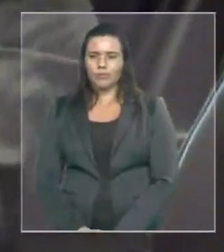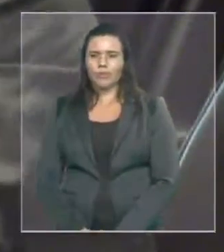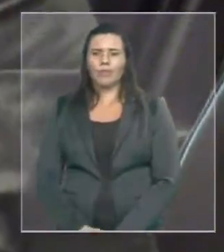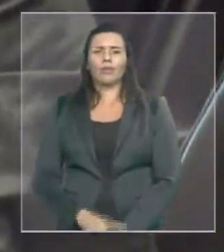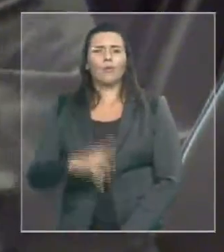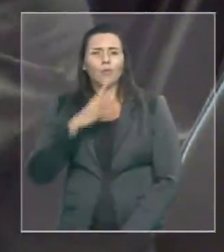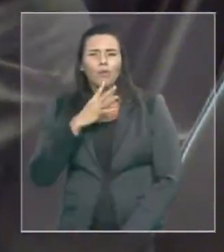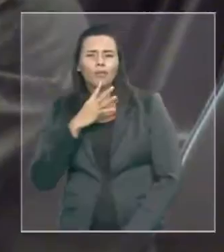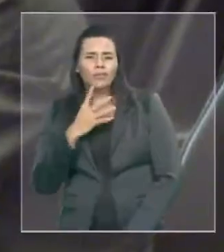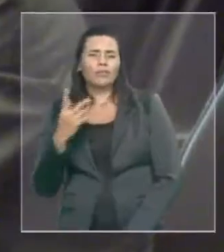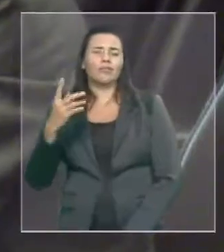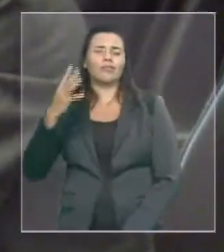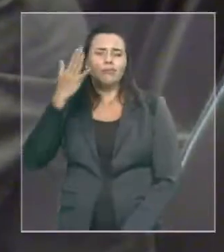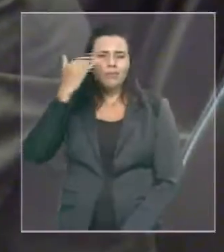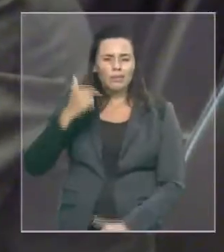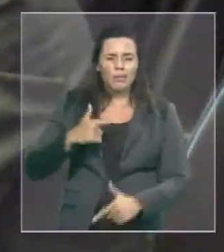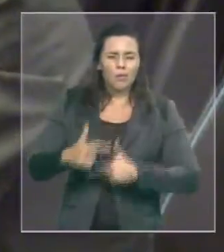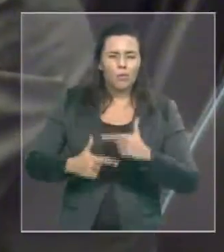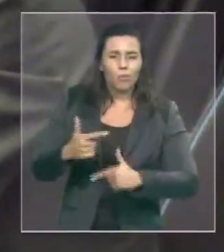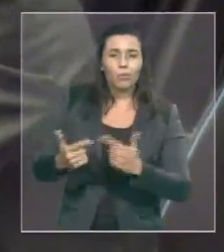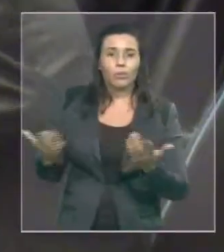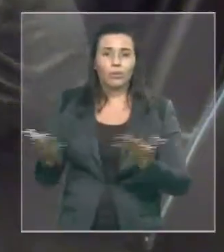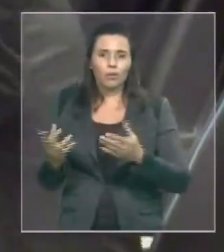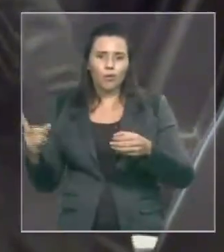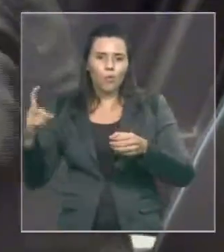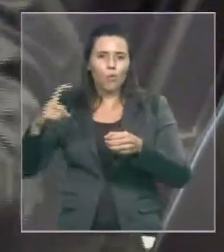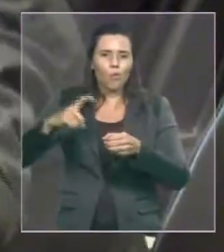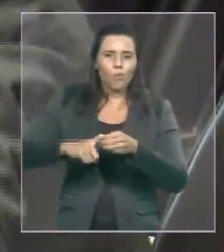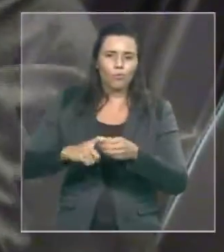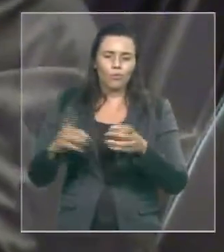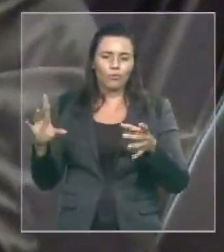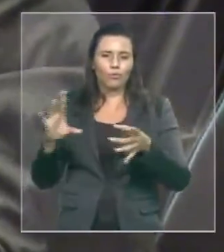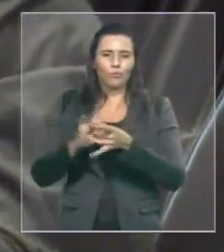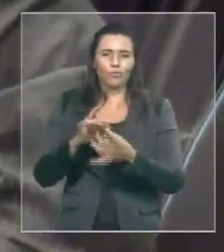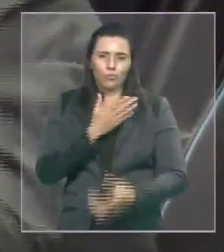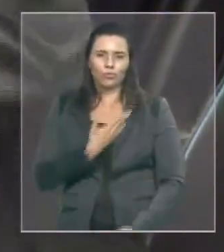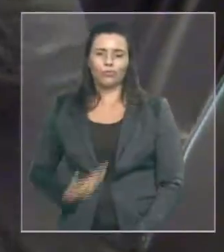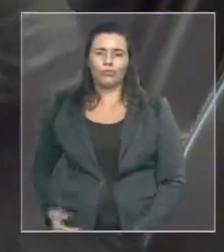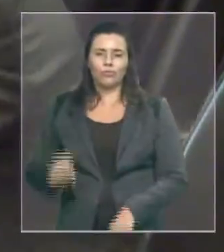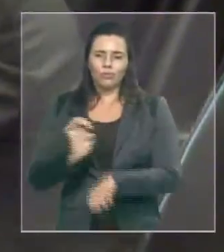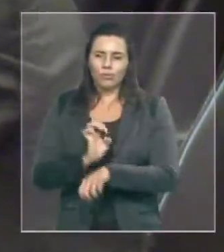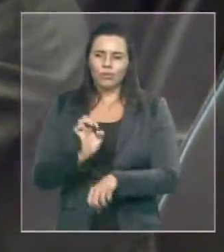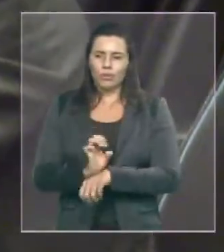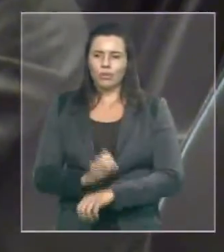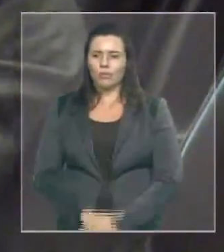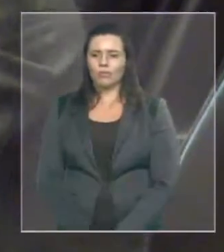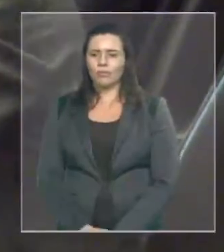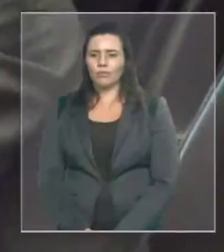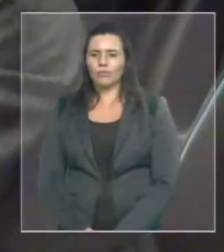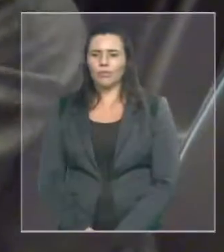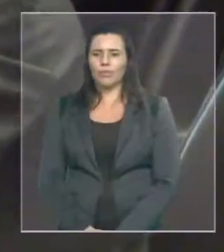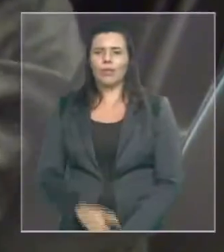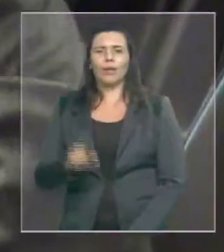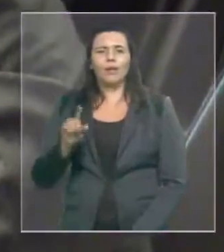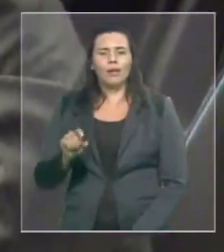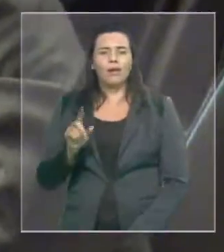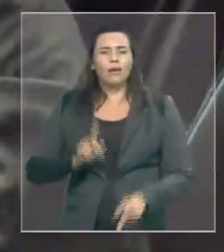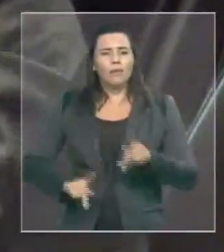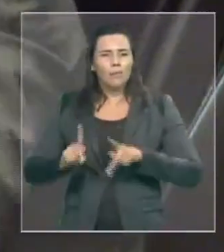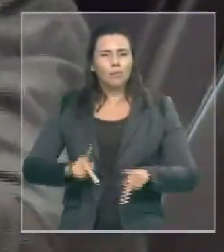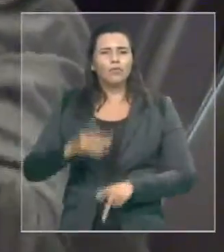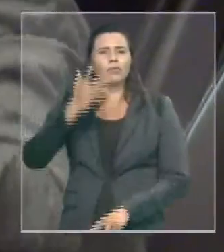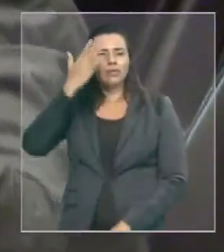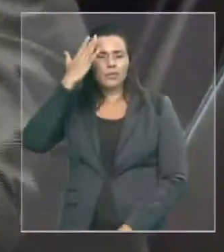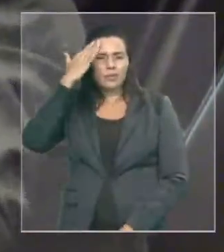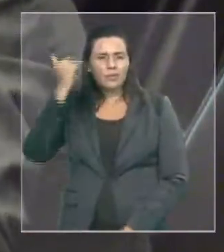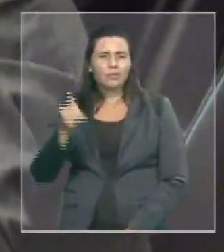e agora, em parceria com o governo do Estado, entregando várias interbairros e que as pessoas se manifestam e reconhecem os avanços.